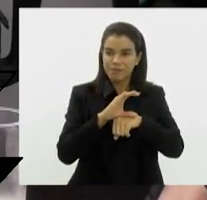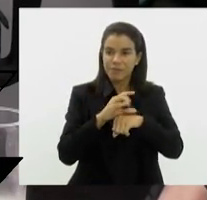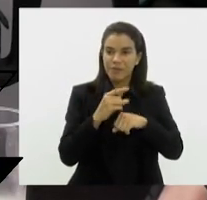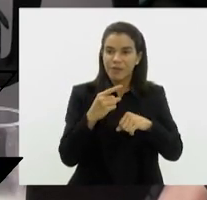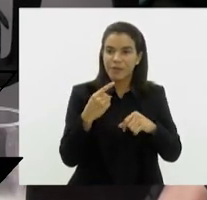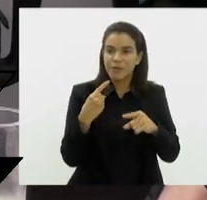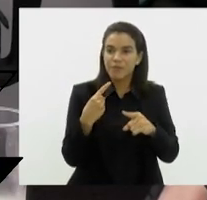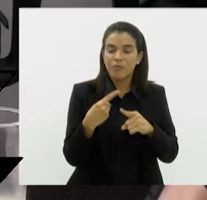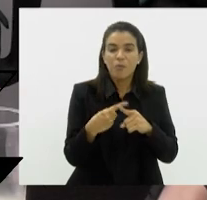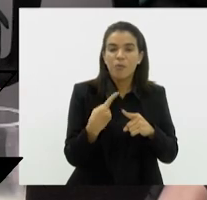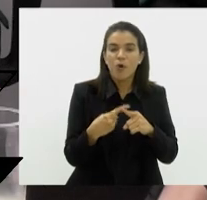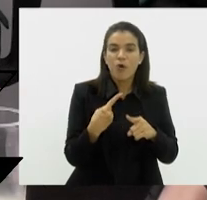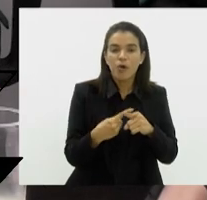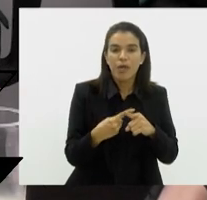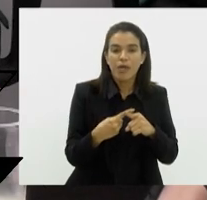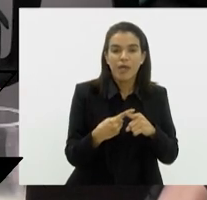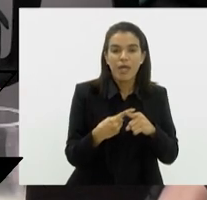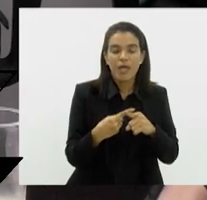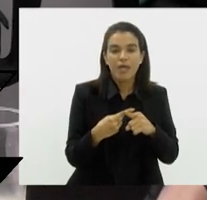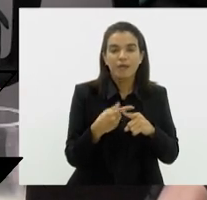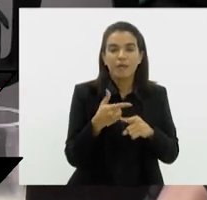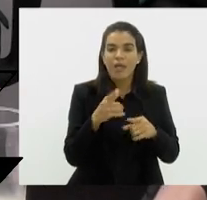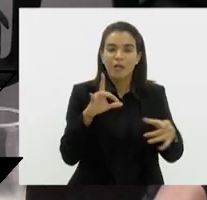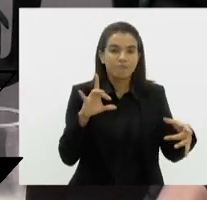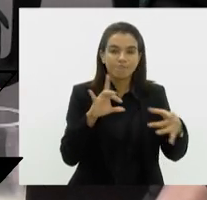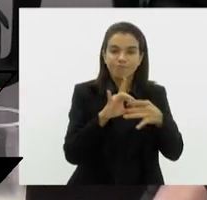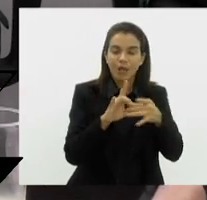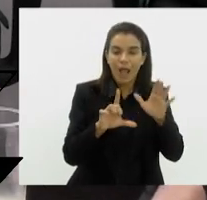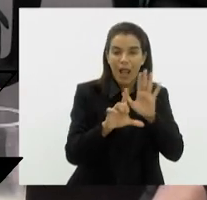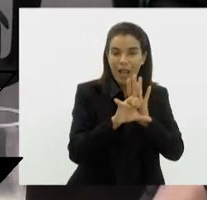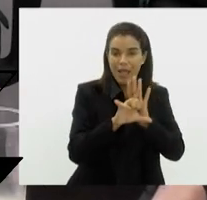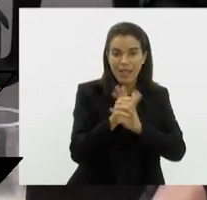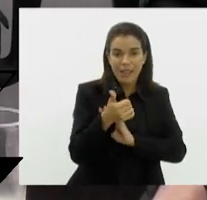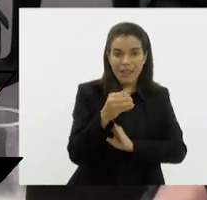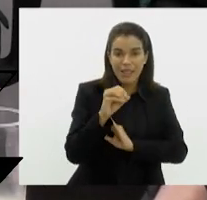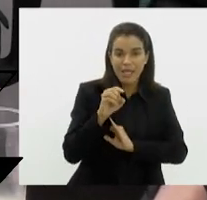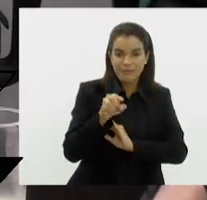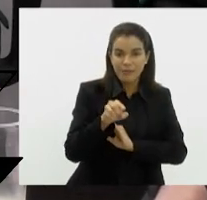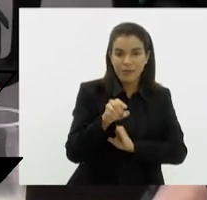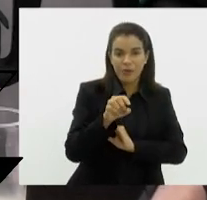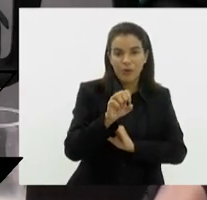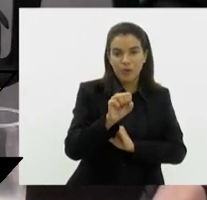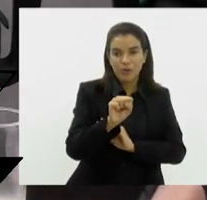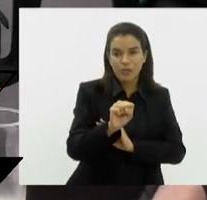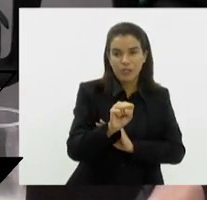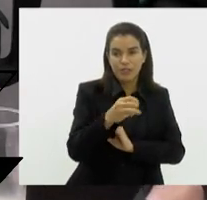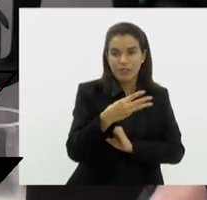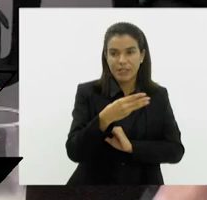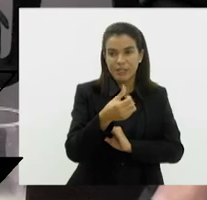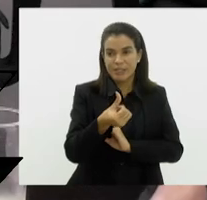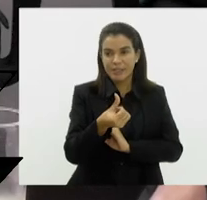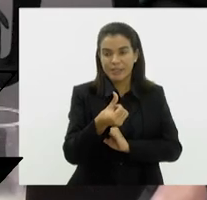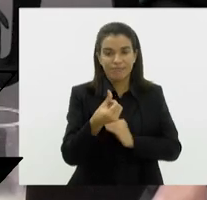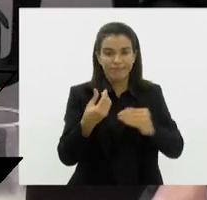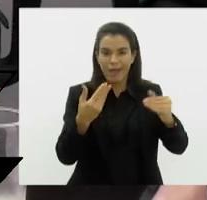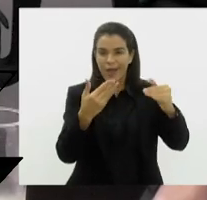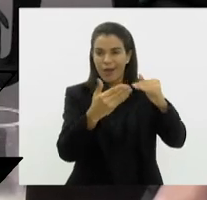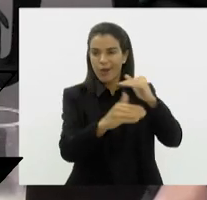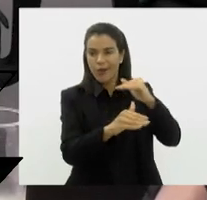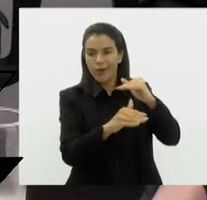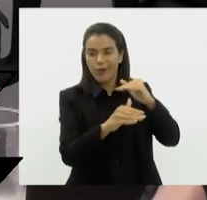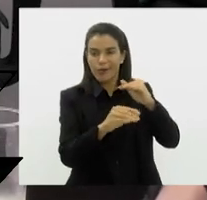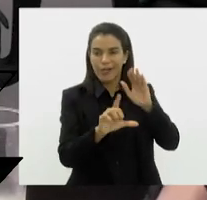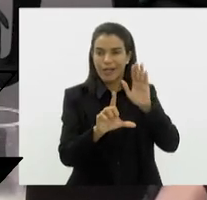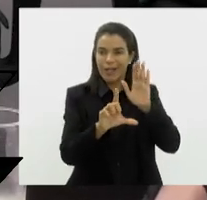porque ele não está consoante à lei federal 10.826. Ele está contrariando a lei